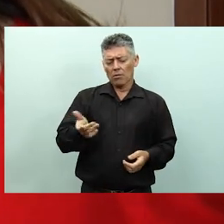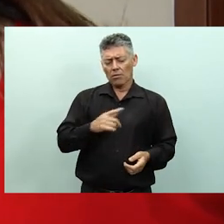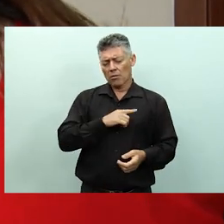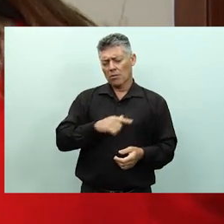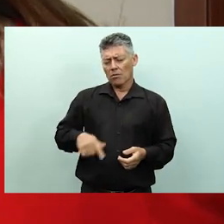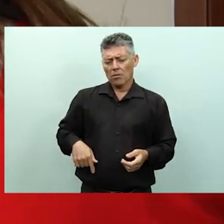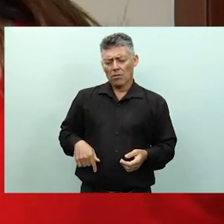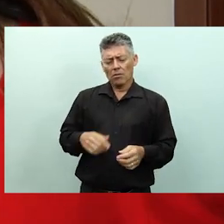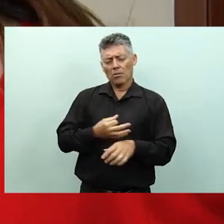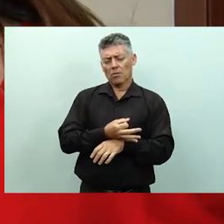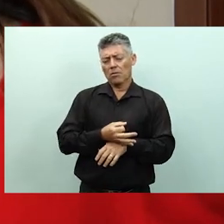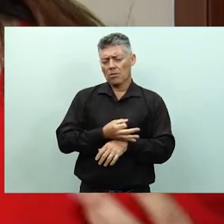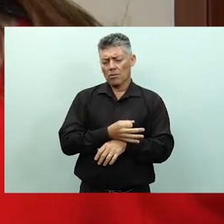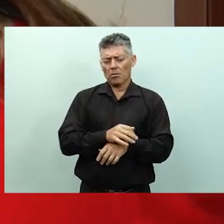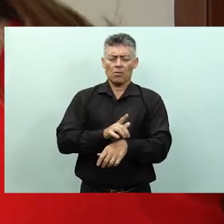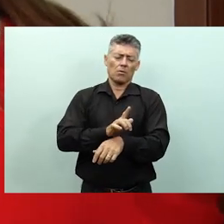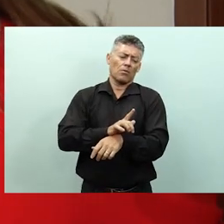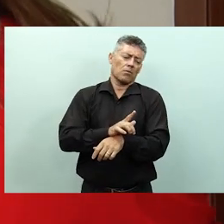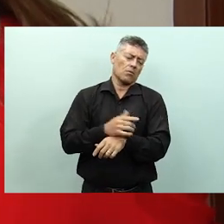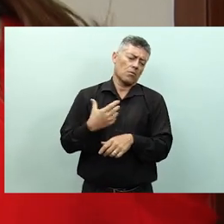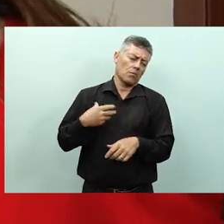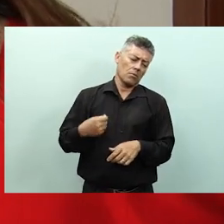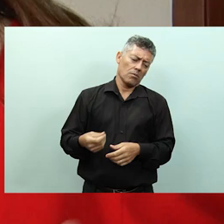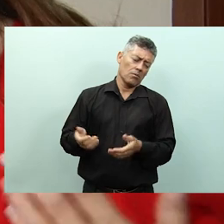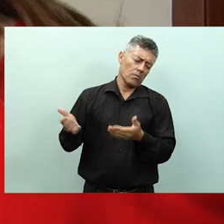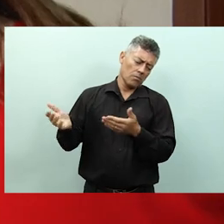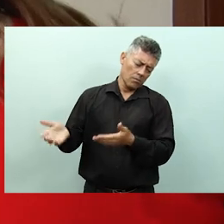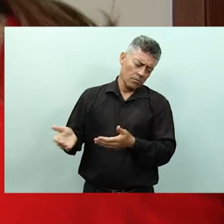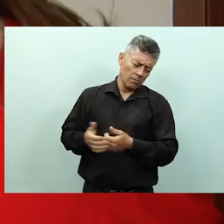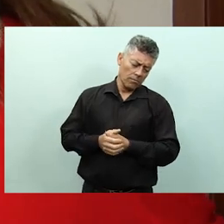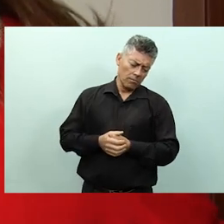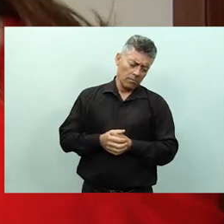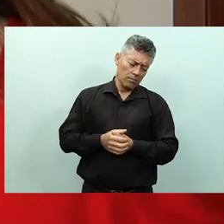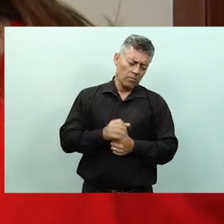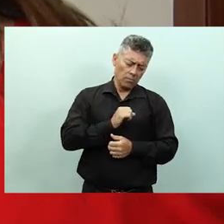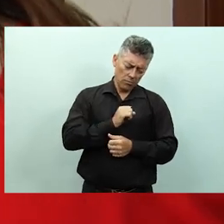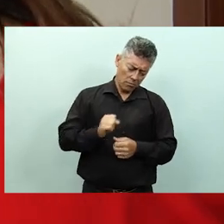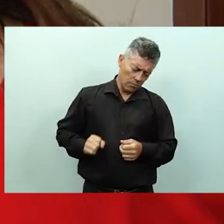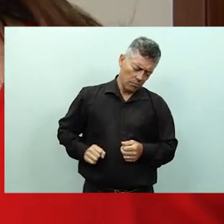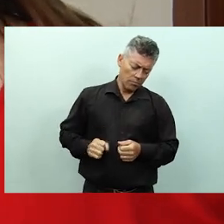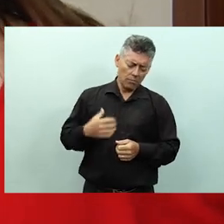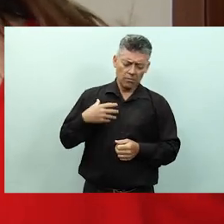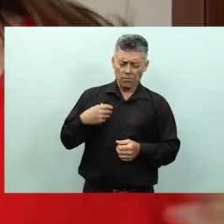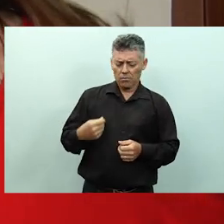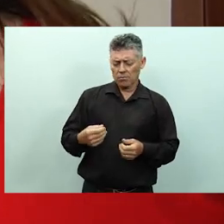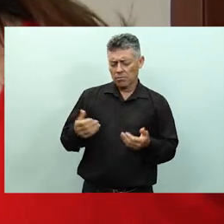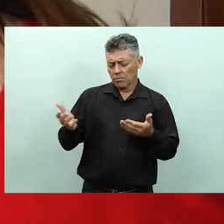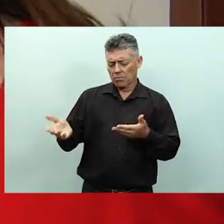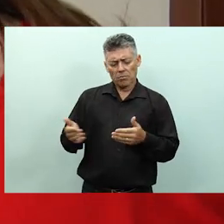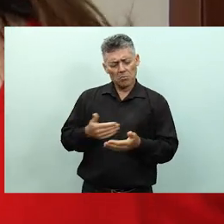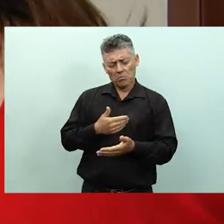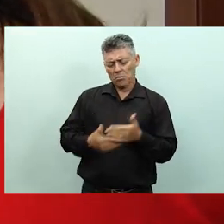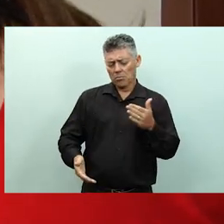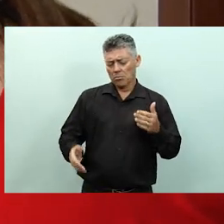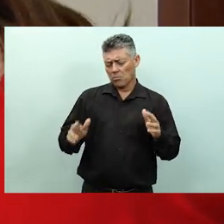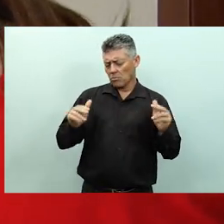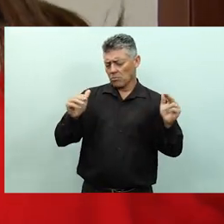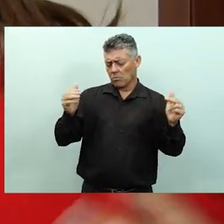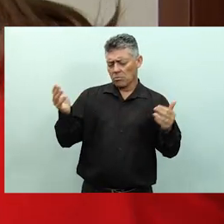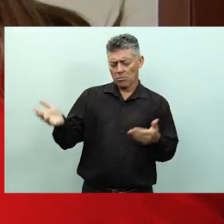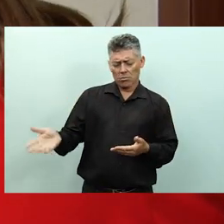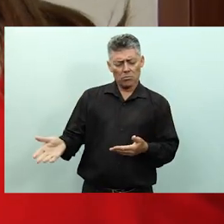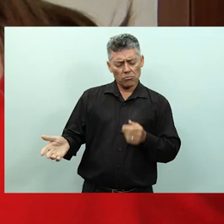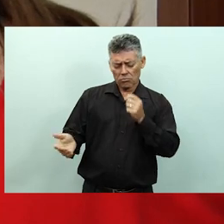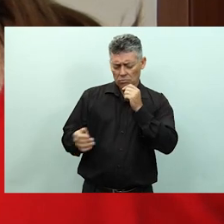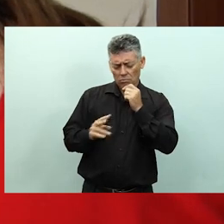governador de férias, é o Garibaldi Alves Filho, né? Então, o senador Garibaldi Alves Filho nunca perdeu uma campanha na vida, ele